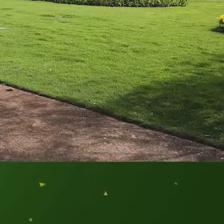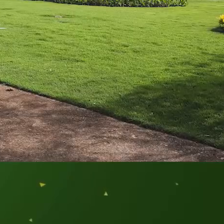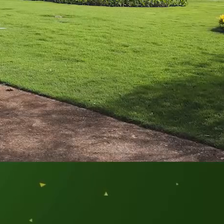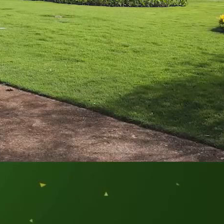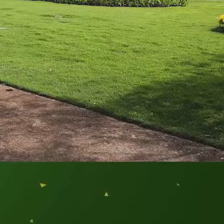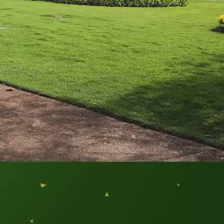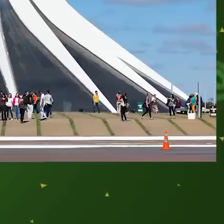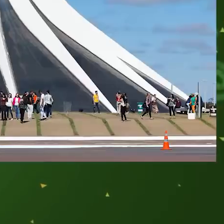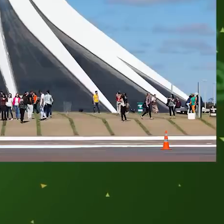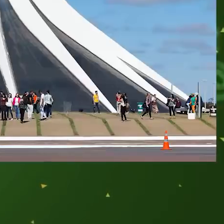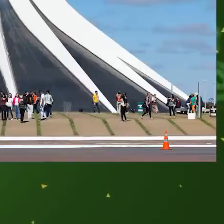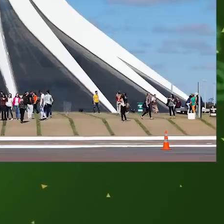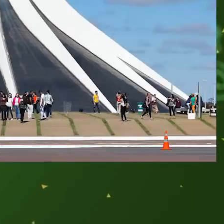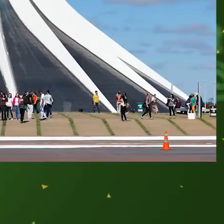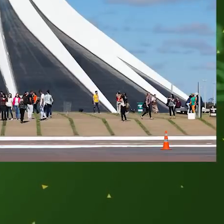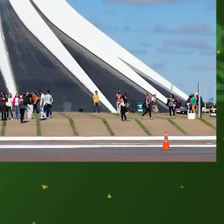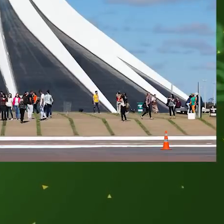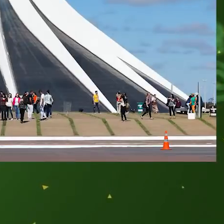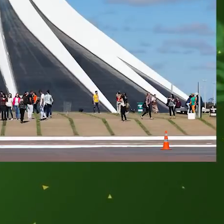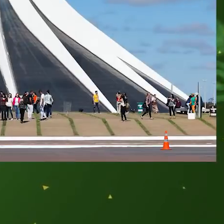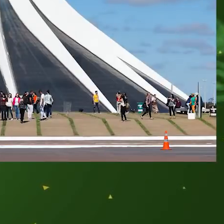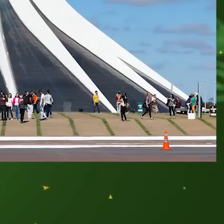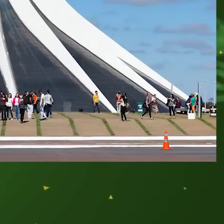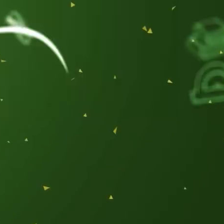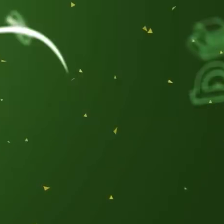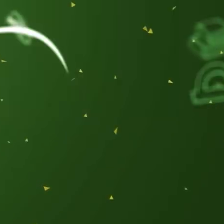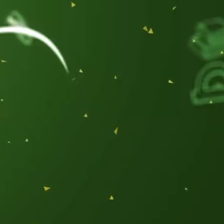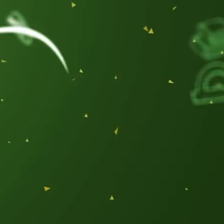Conhece Brasília? Brasília.